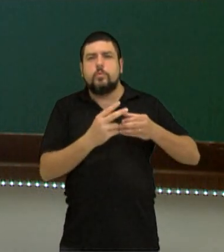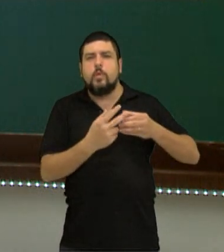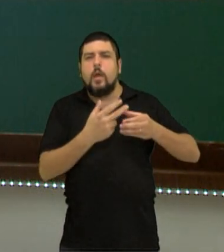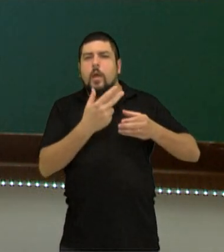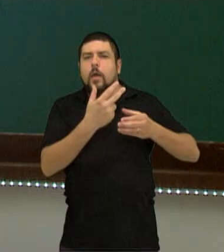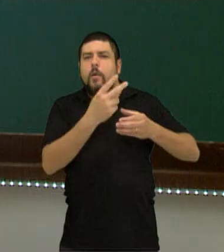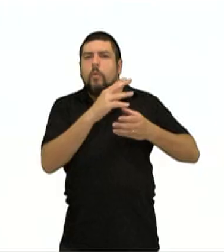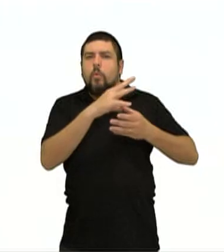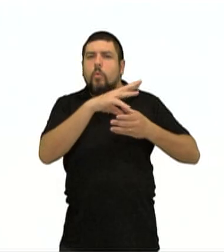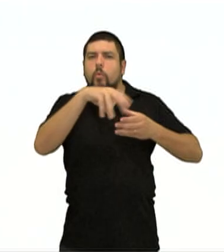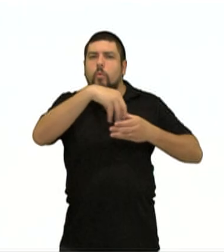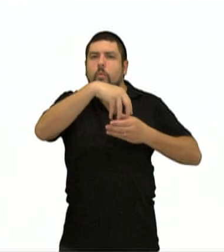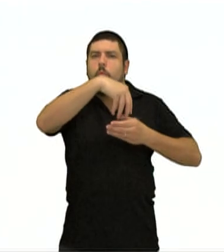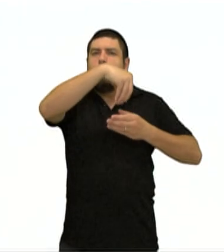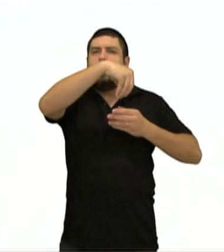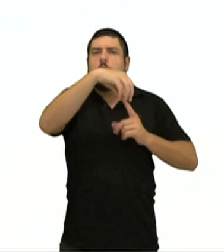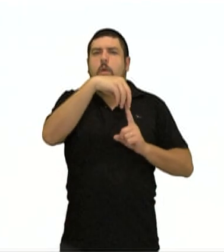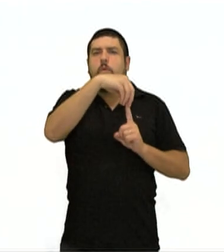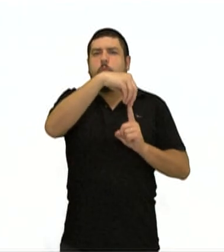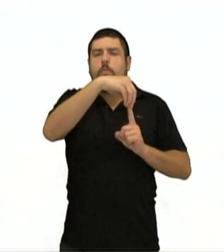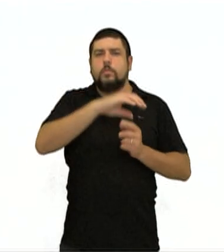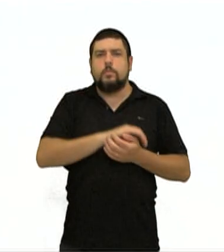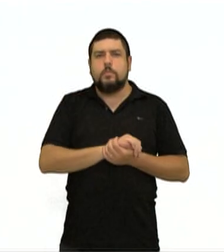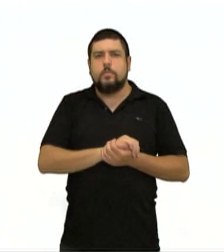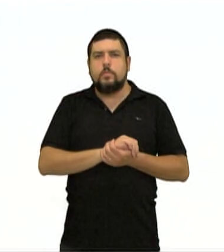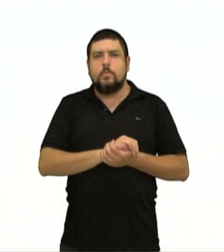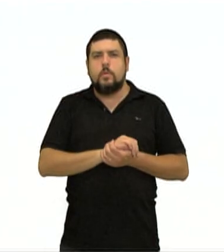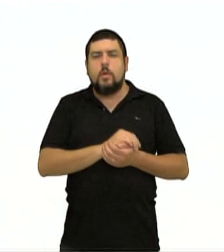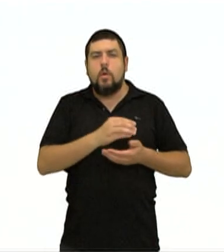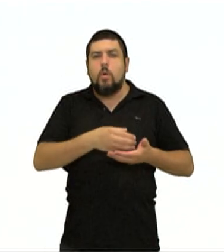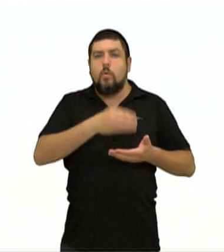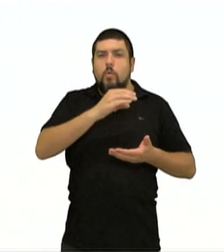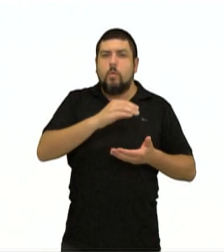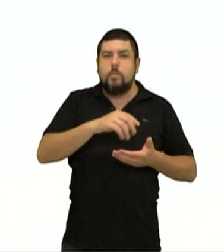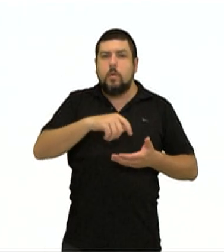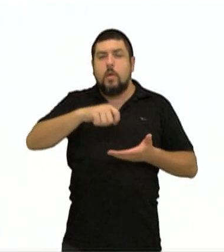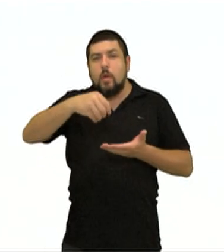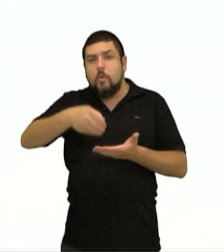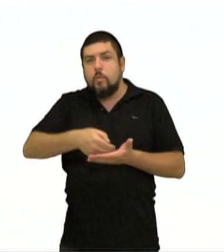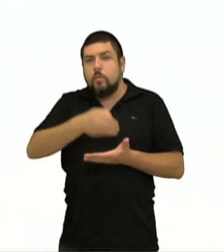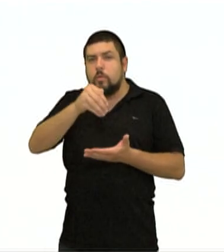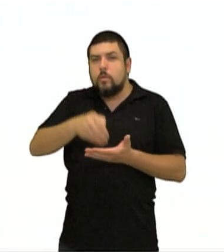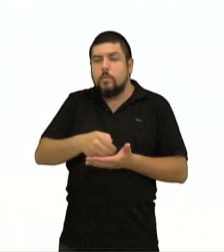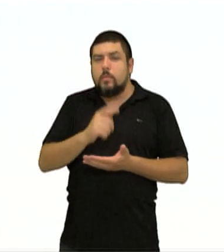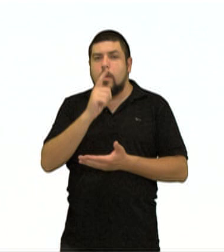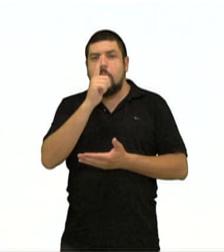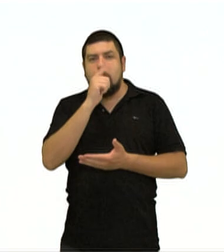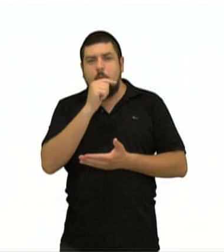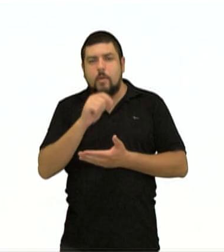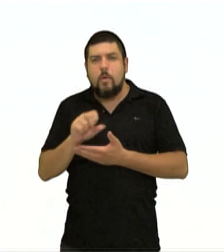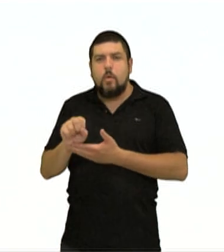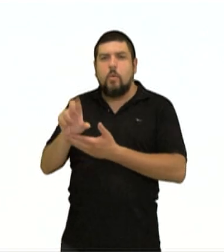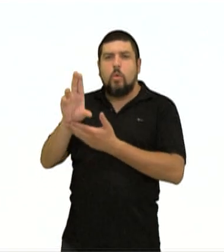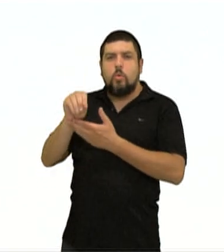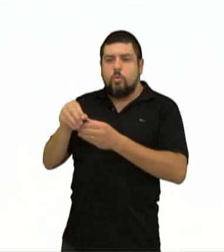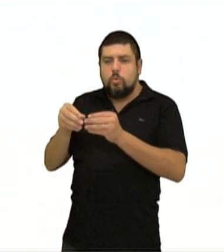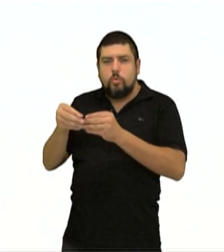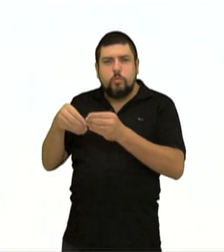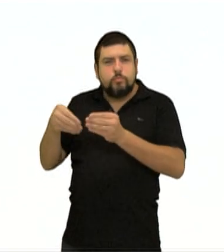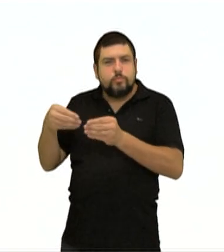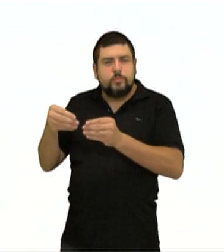vamos utilizar um copo, colher, água e suco em pó, aquele pacotinho que nós compramos, que pode ser de qualquer